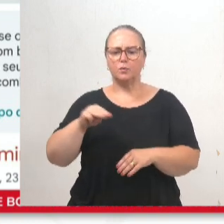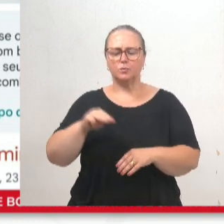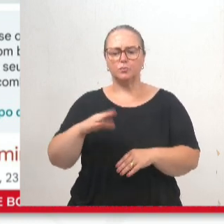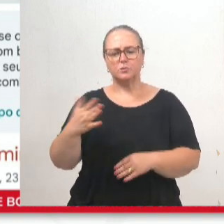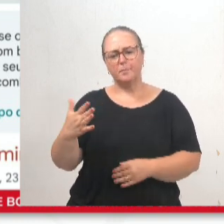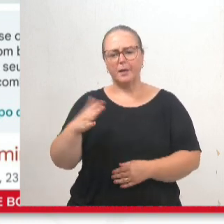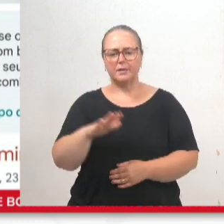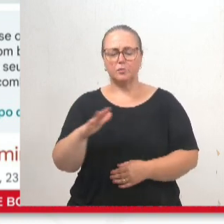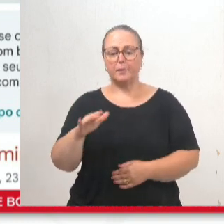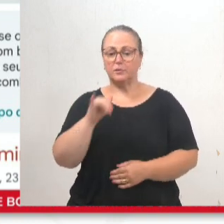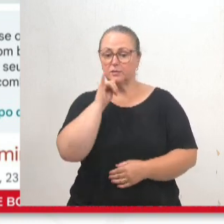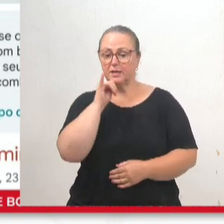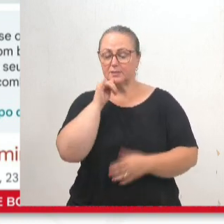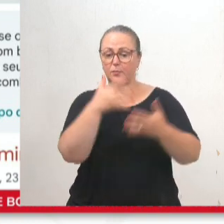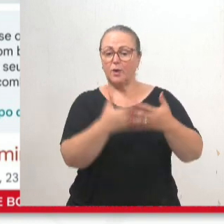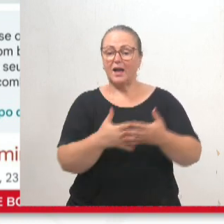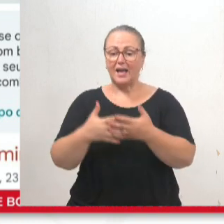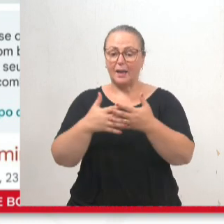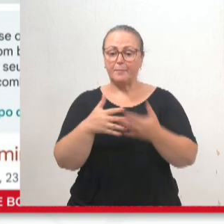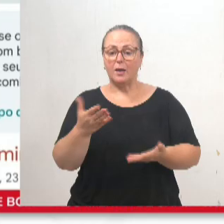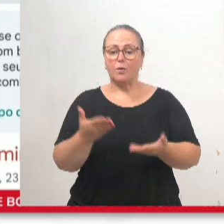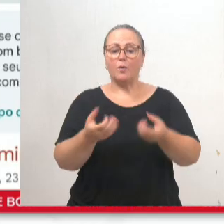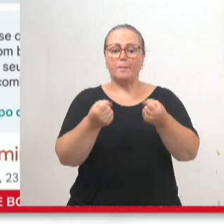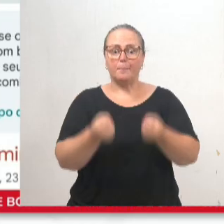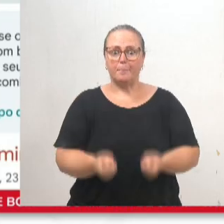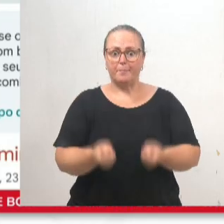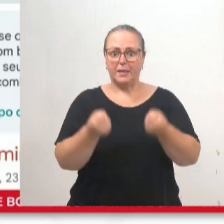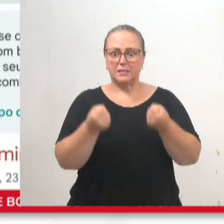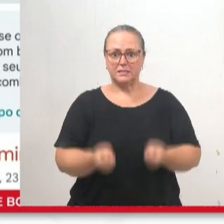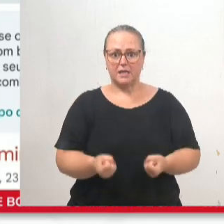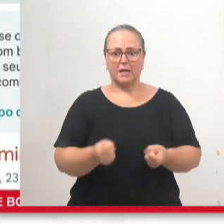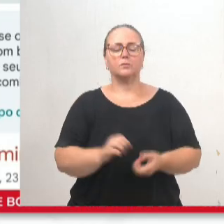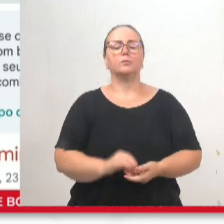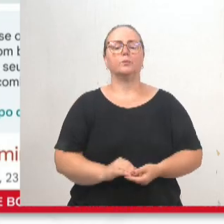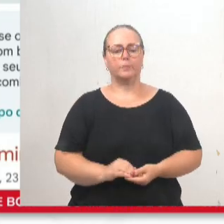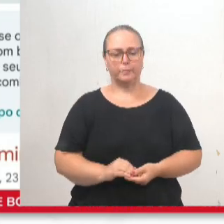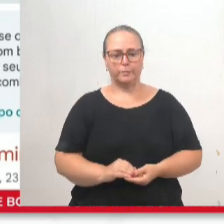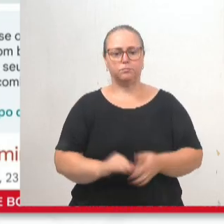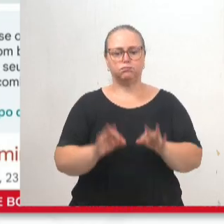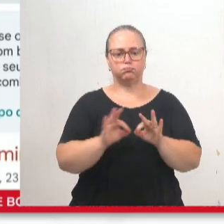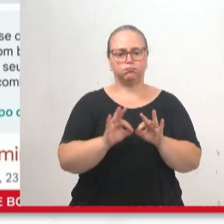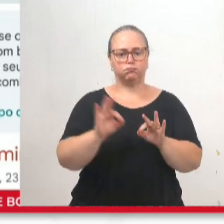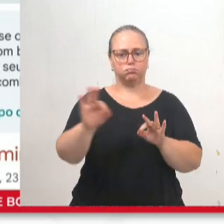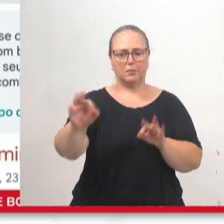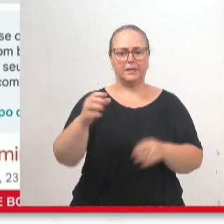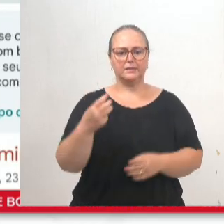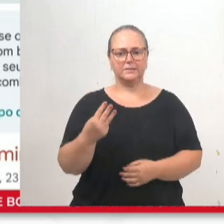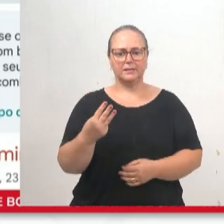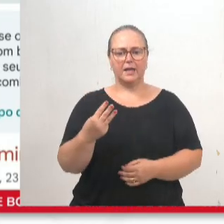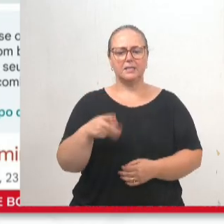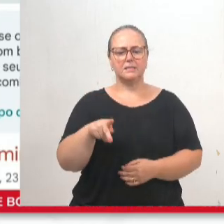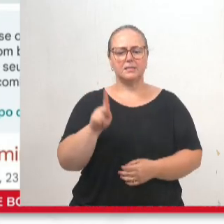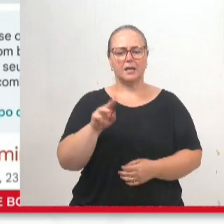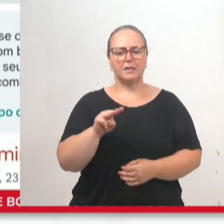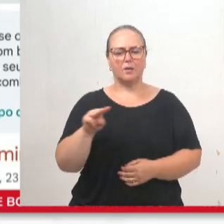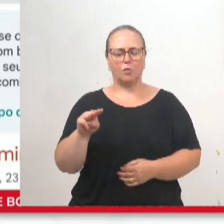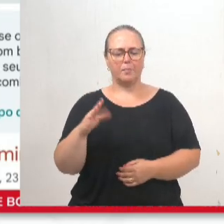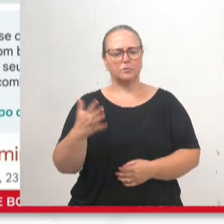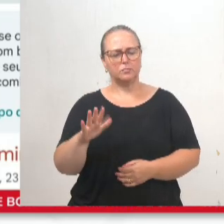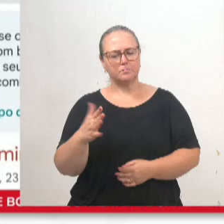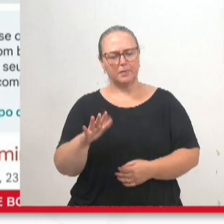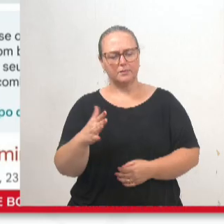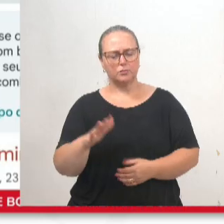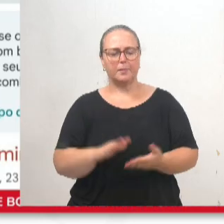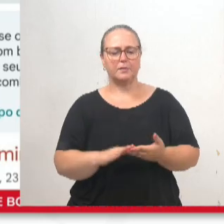toneladas deslocando 3,5 quilômetros, que não aparece ali, mas é 3,5 quilômetros de distância que o Google Maps traz, deslocando